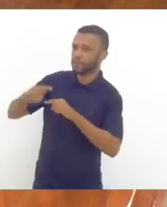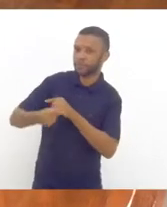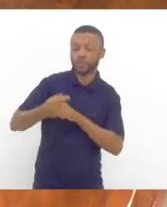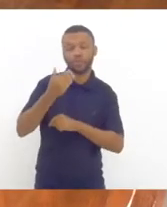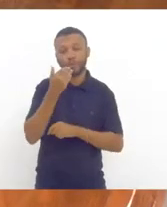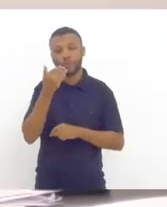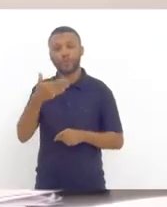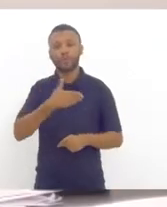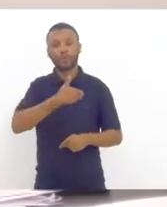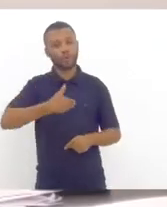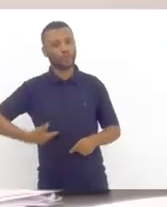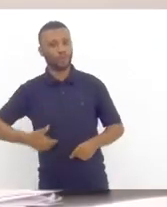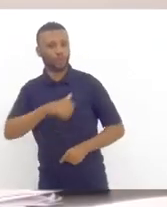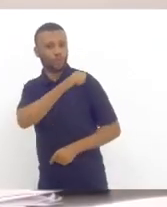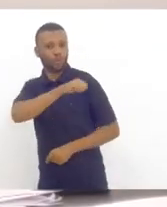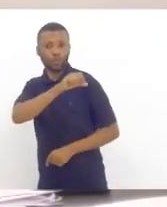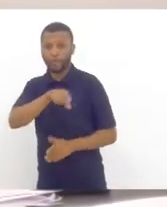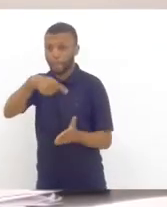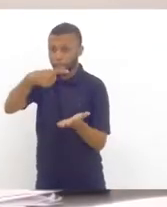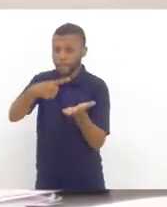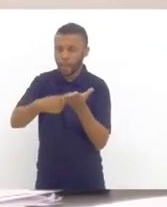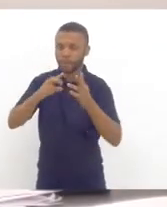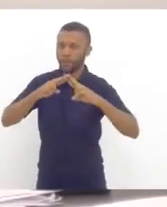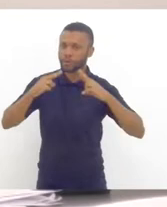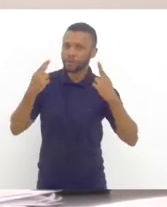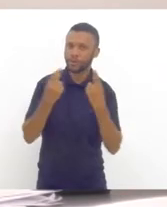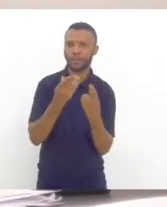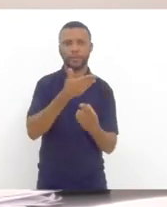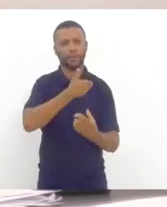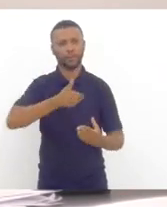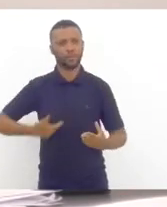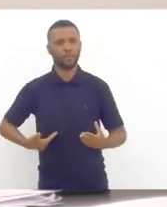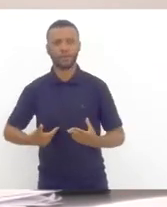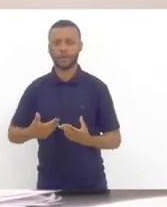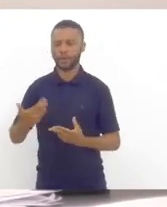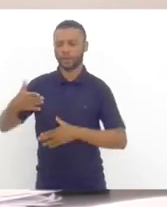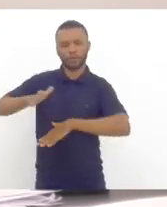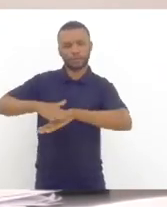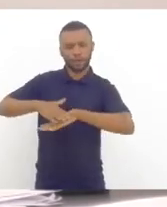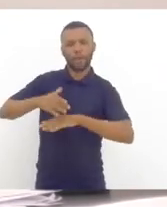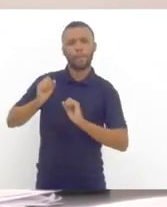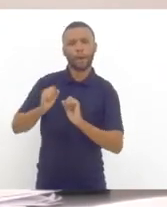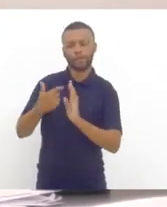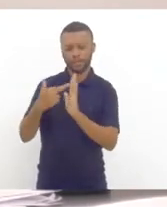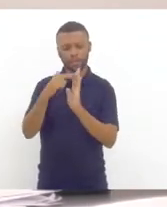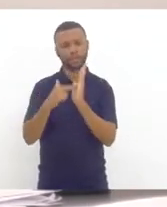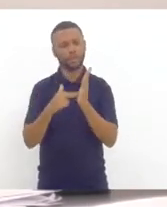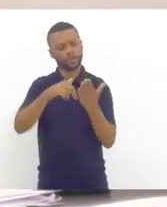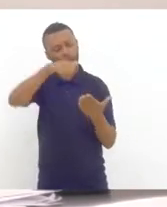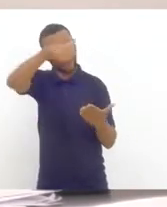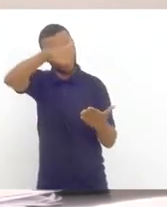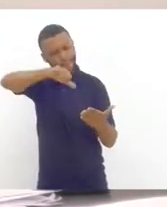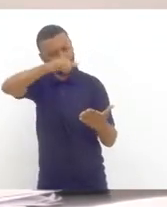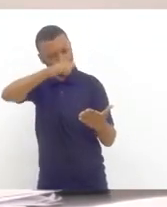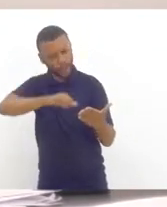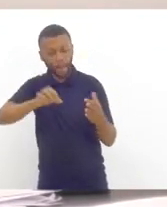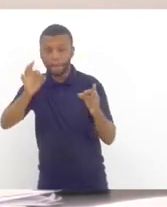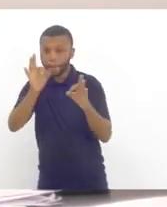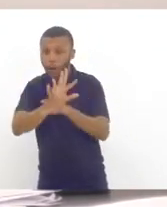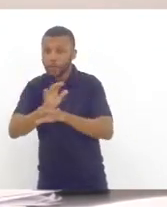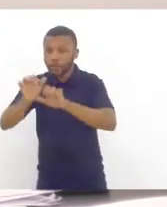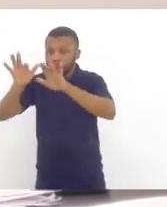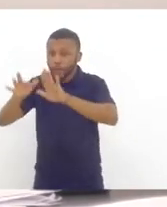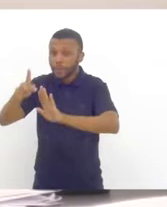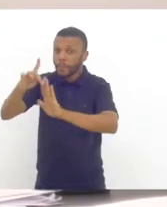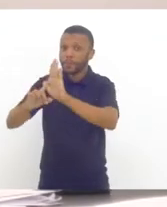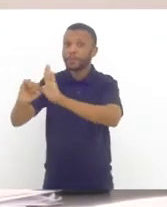Executivo, mediante audiências públicas, avalie esses critérios e mande projeto de